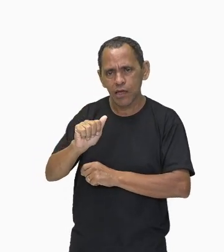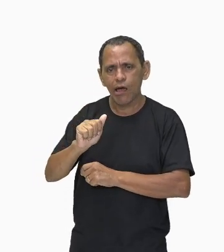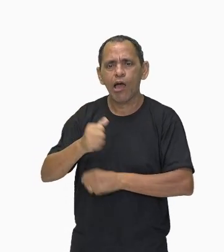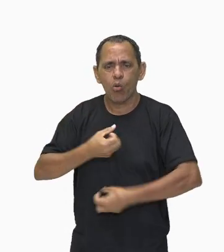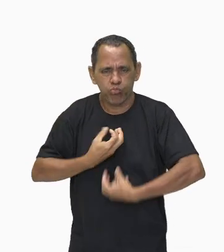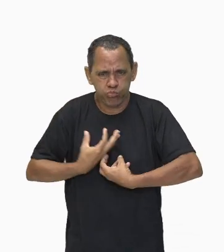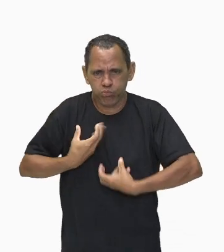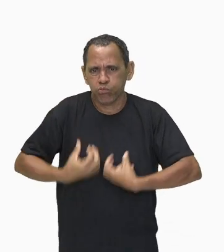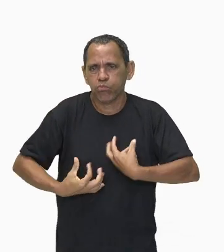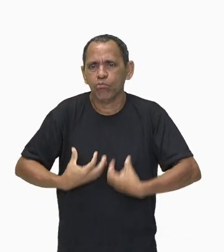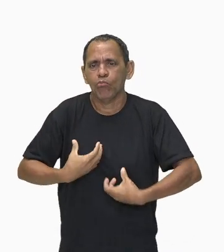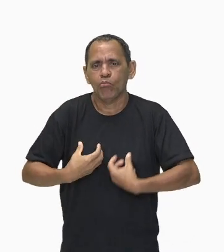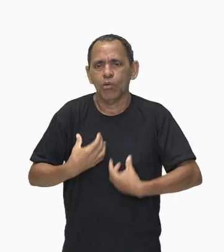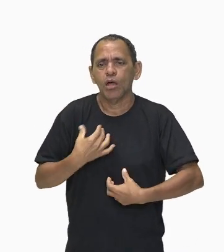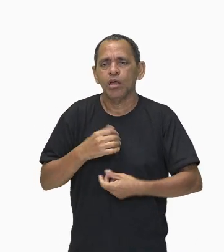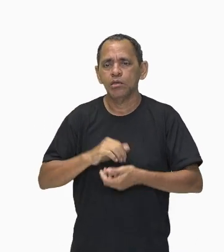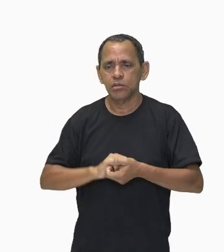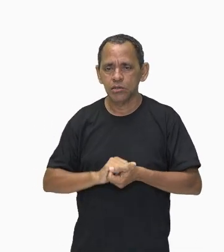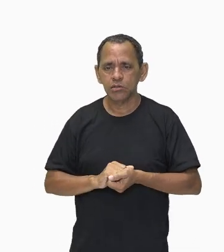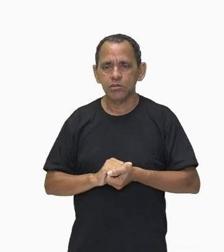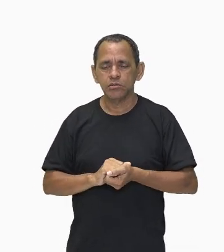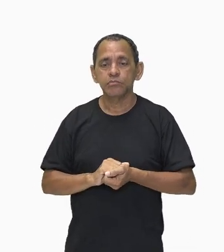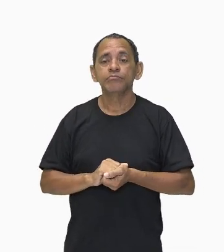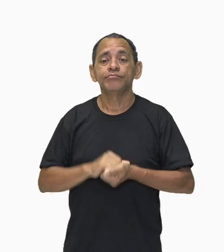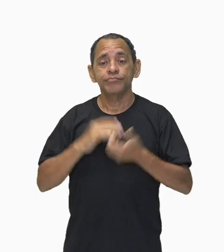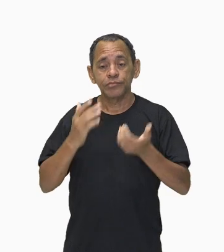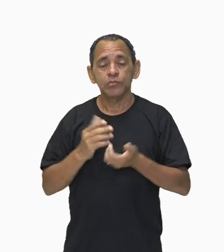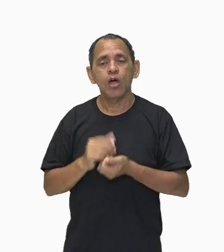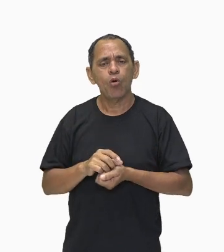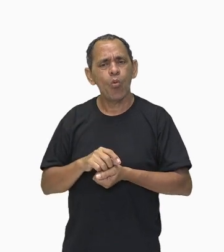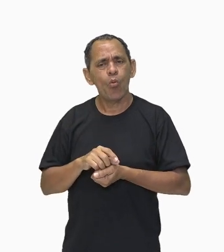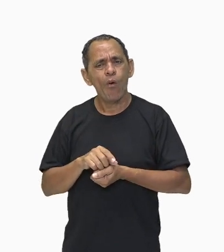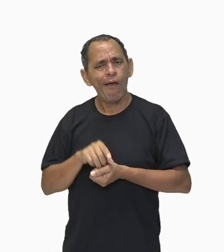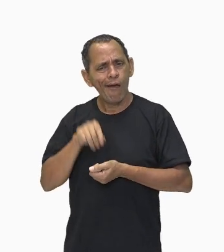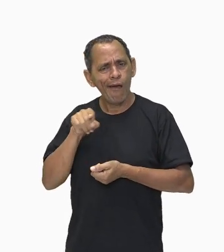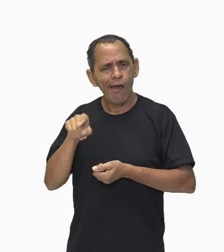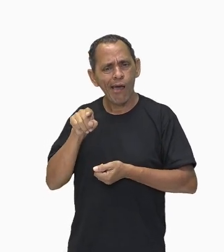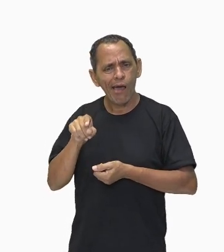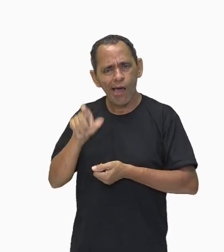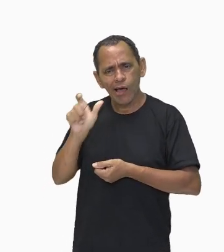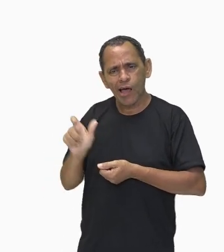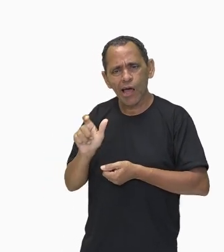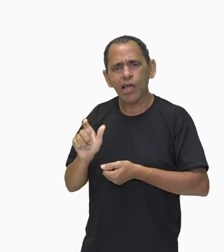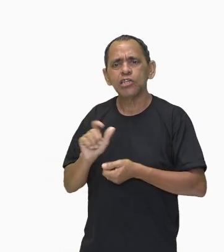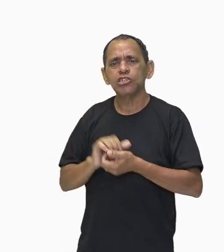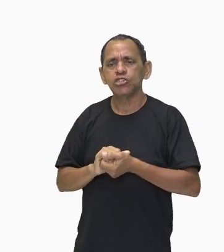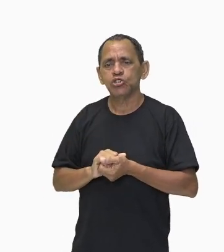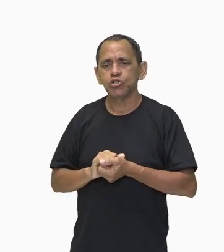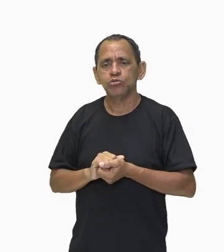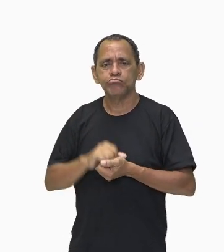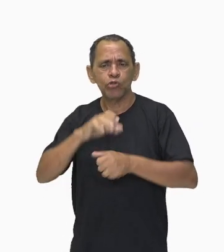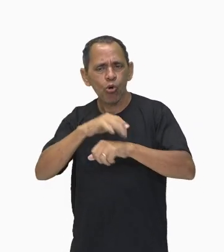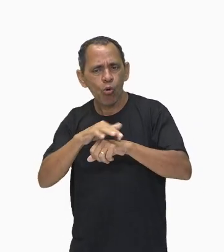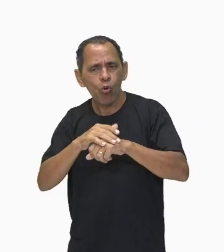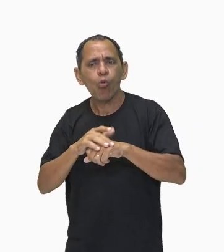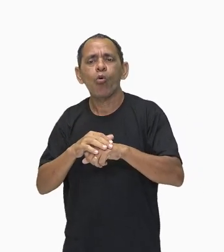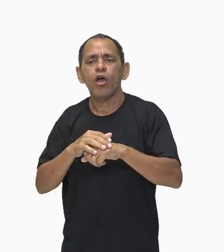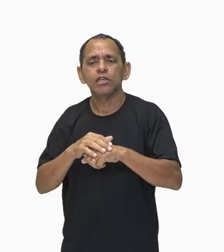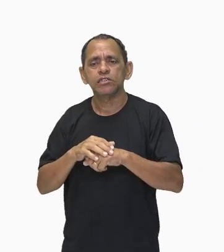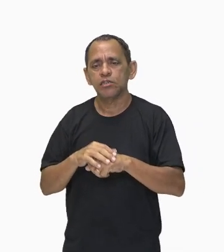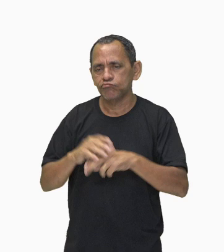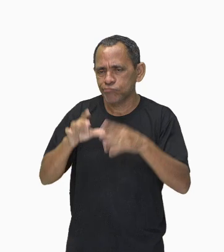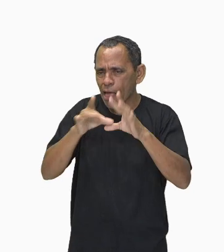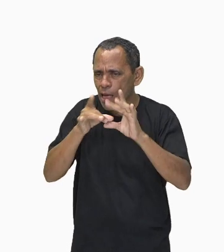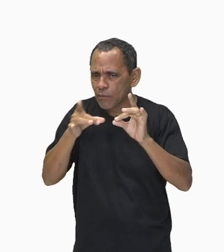professora. Então, a gastrite é uma inflamação da mucosa gástrica, que pode ser aguda